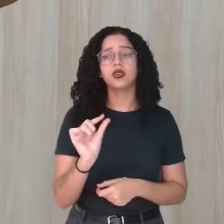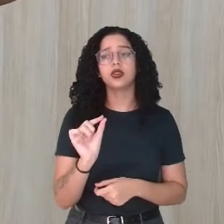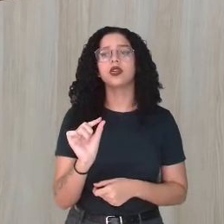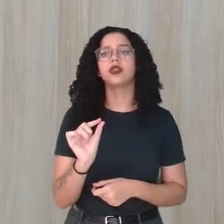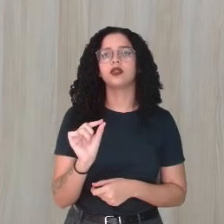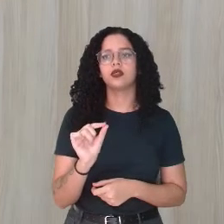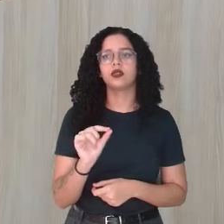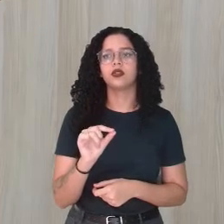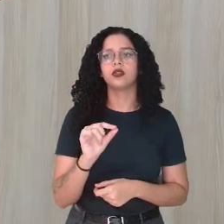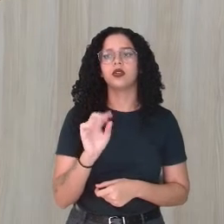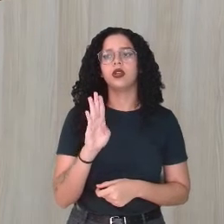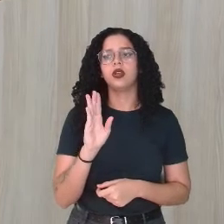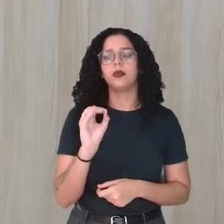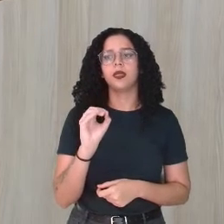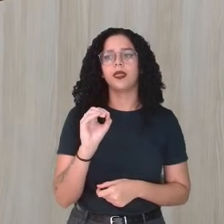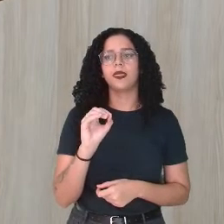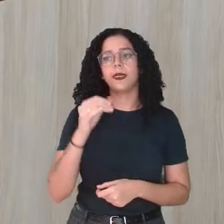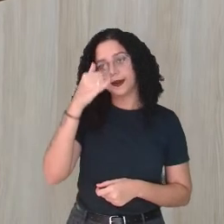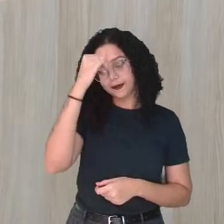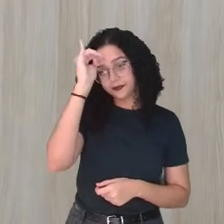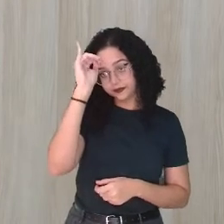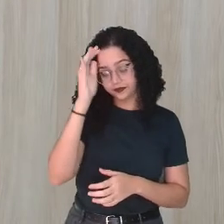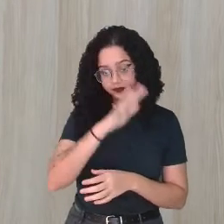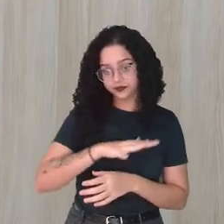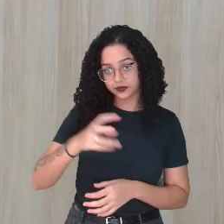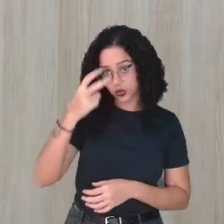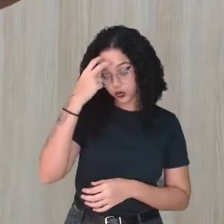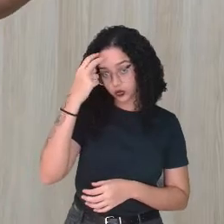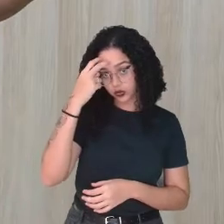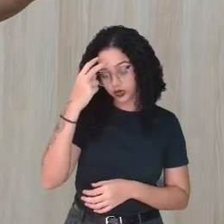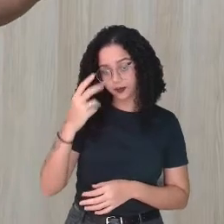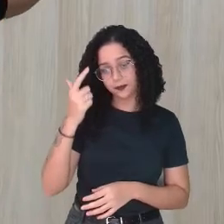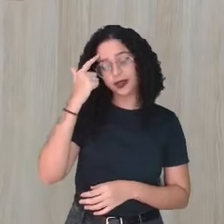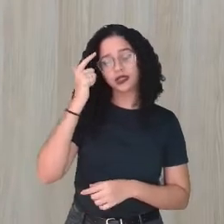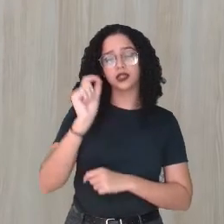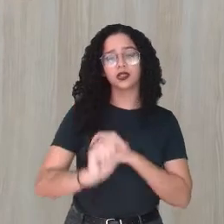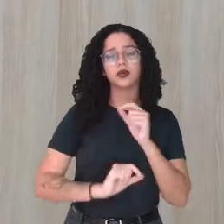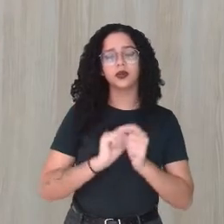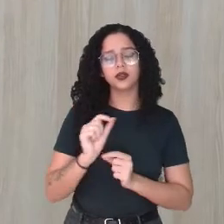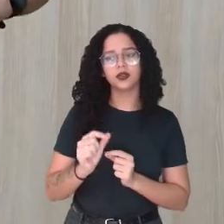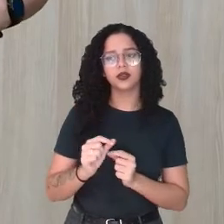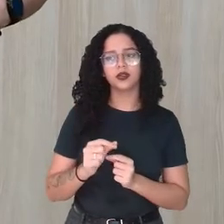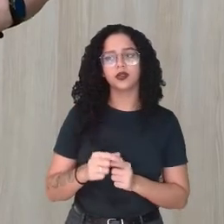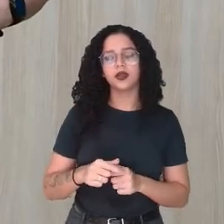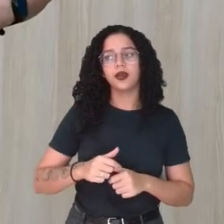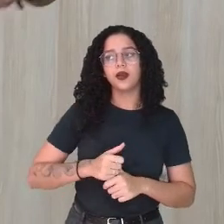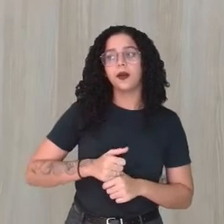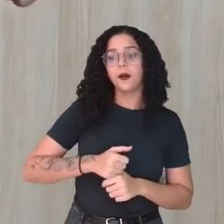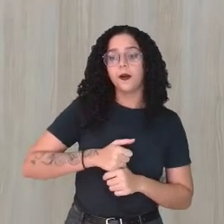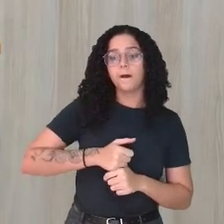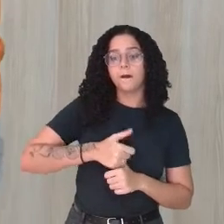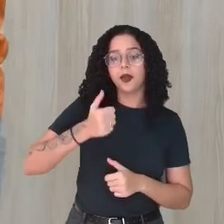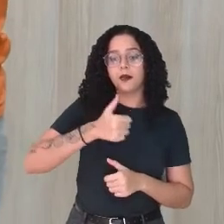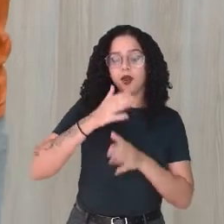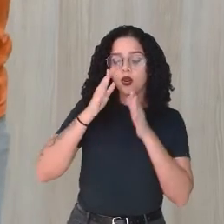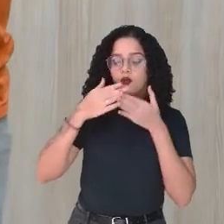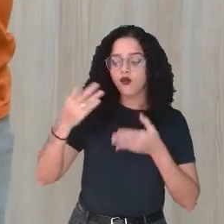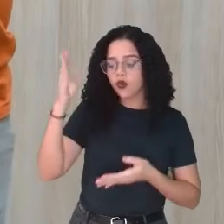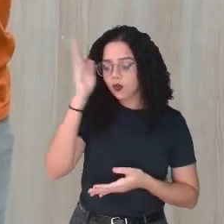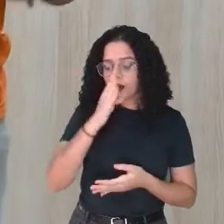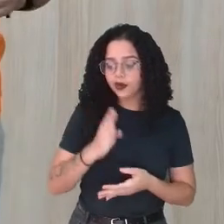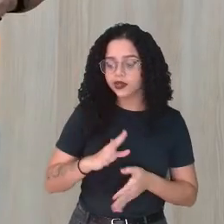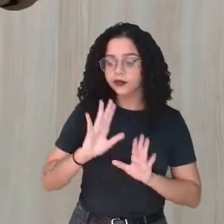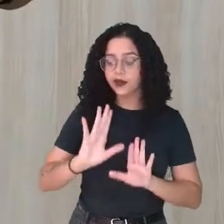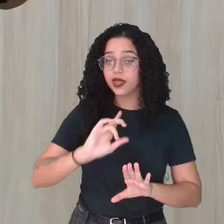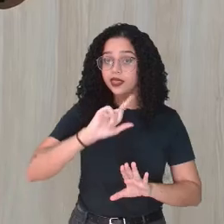na bovinocultura, é importante que nós primeiro pensemos em abastecer o nosso mercado para depois exportar